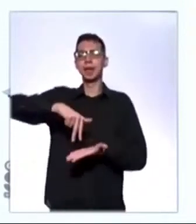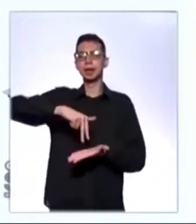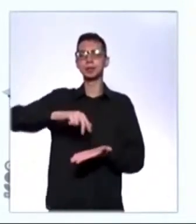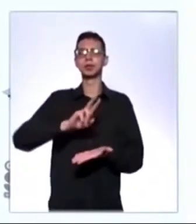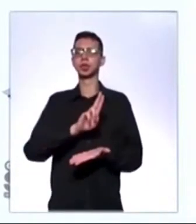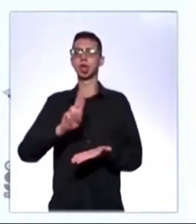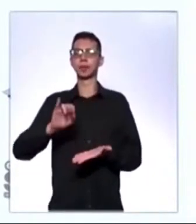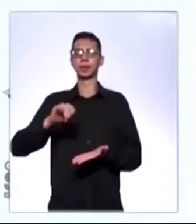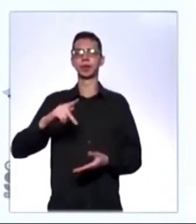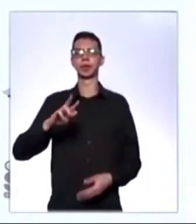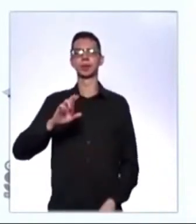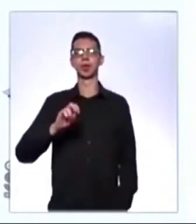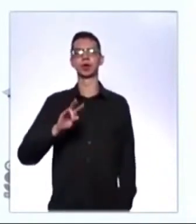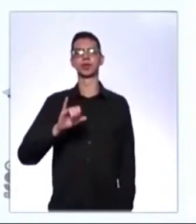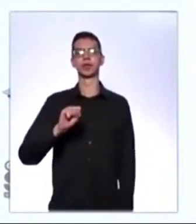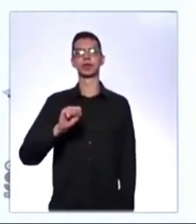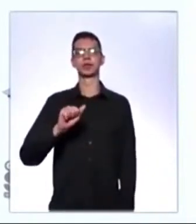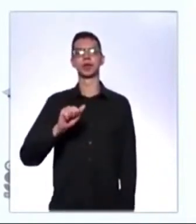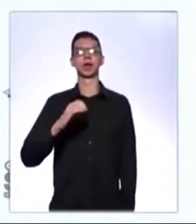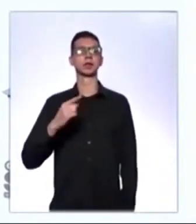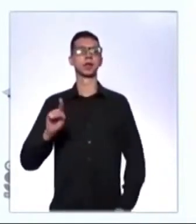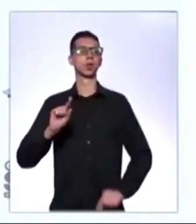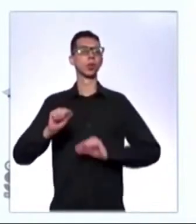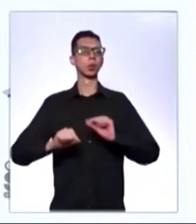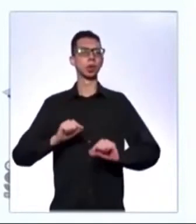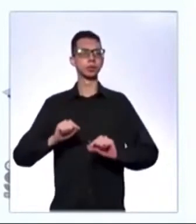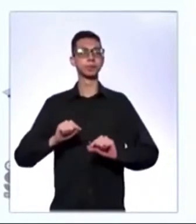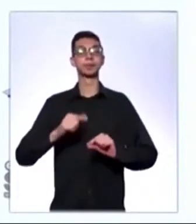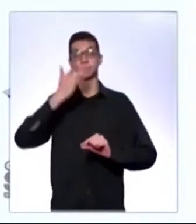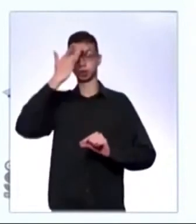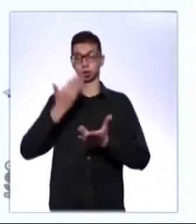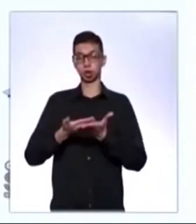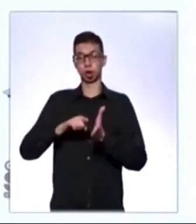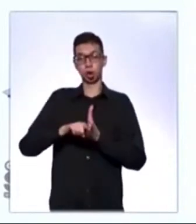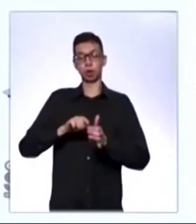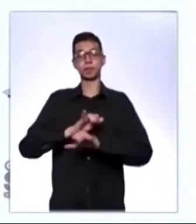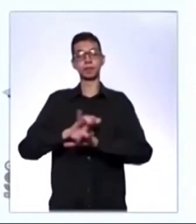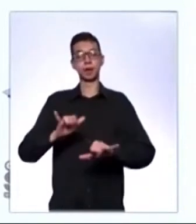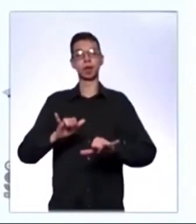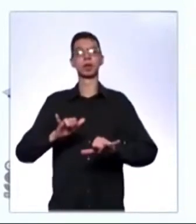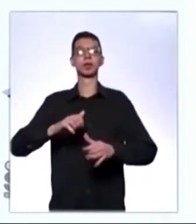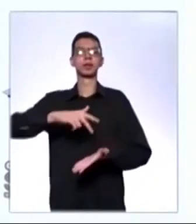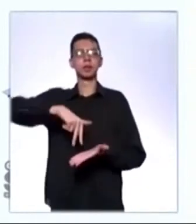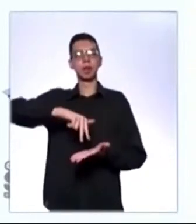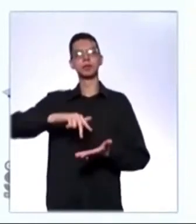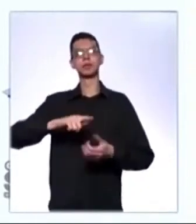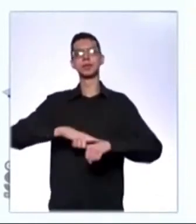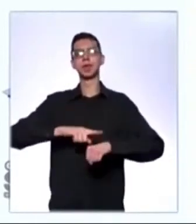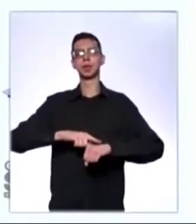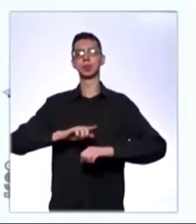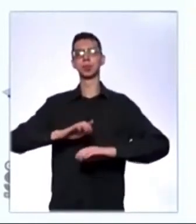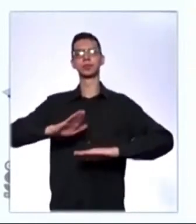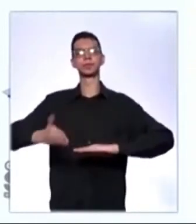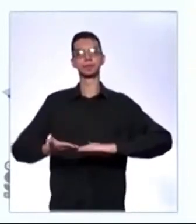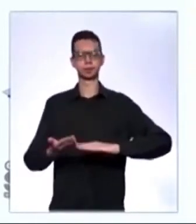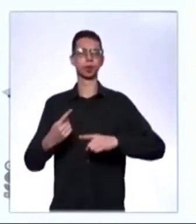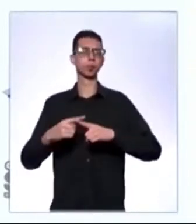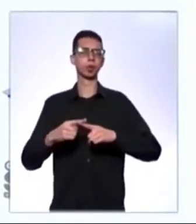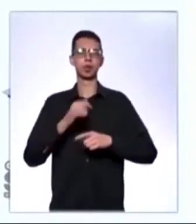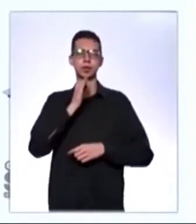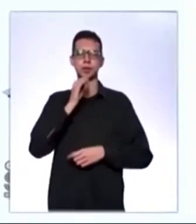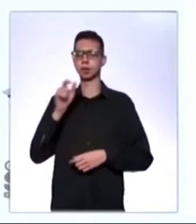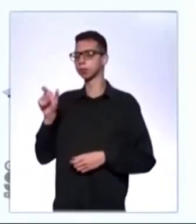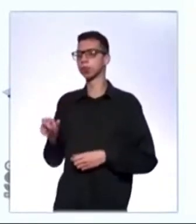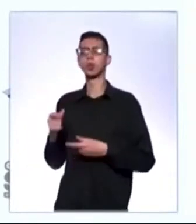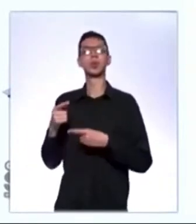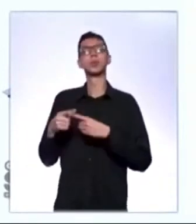desta área como uma manifestação da dança contemporânea, que perpassa pelas motivações. Quer dizer, quais são as motivações que levam uma pessoa a